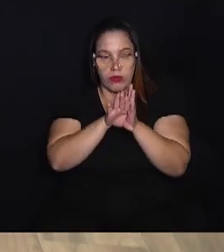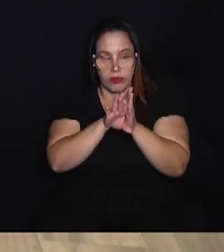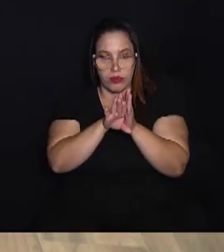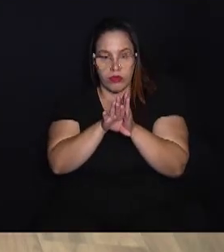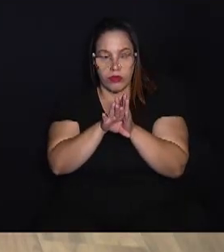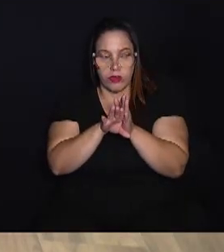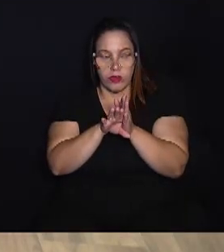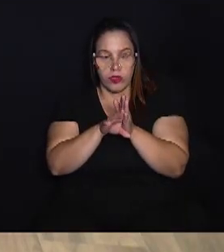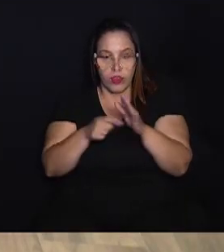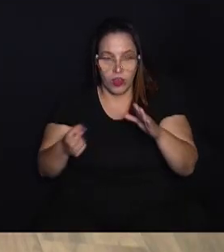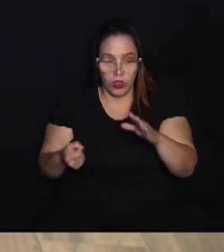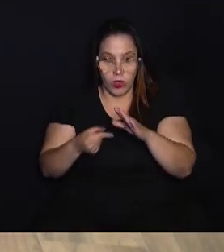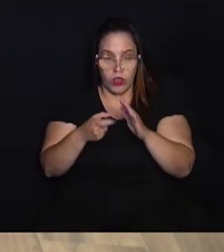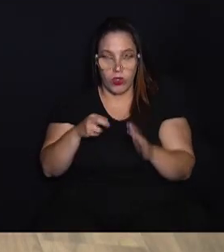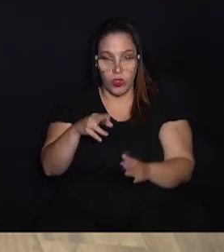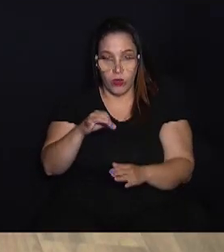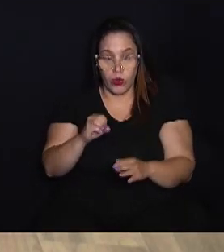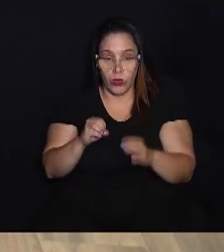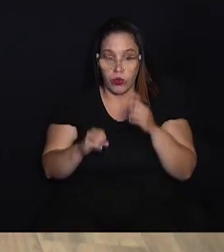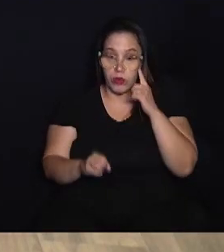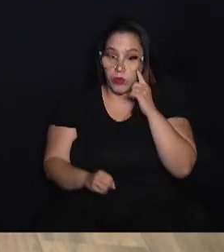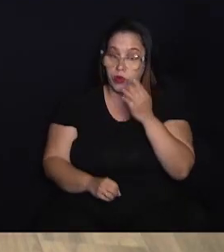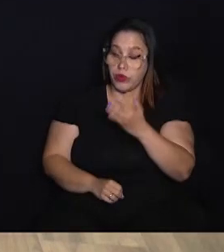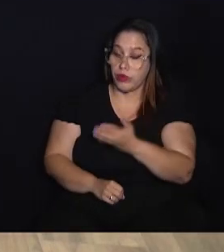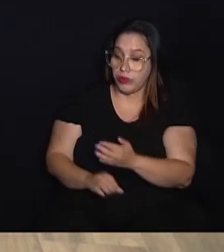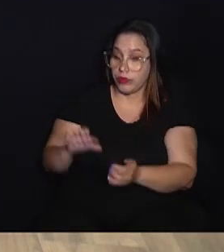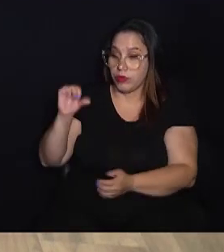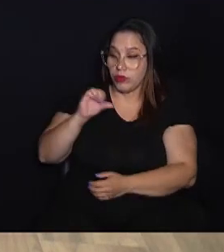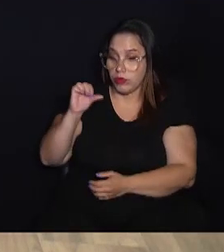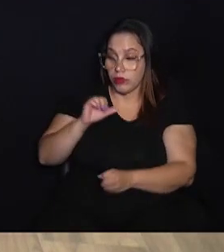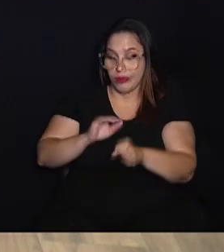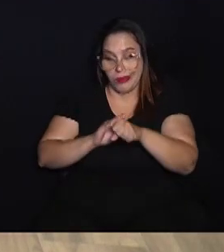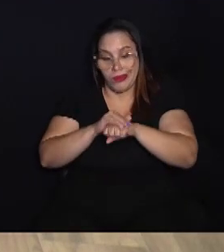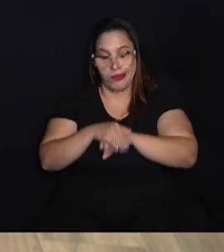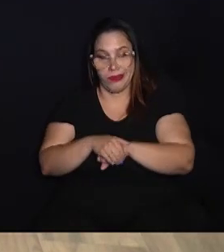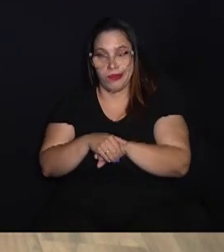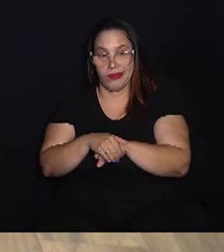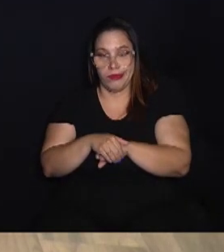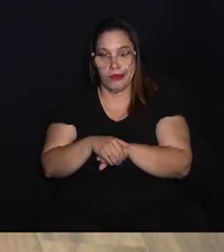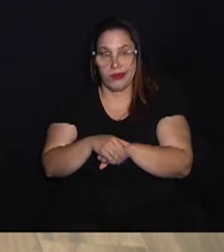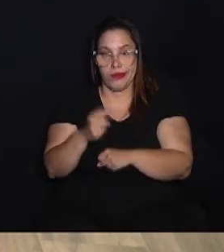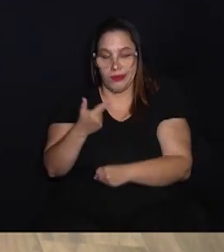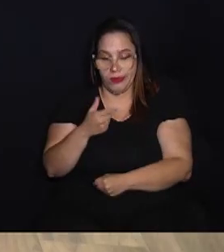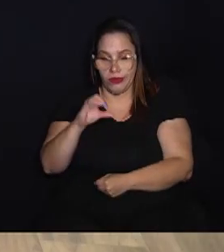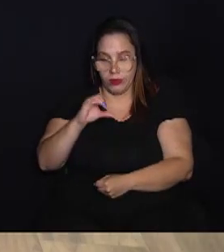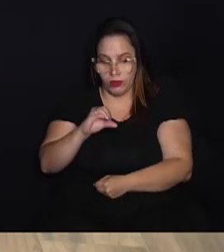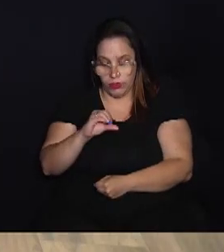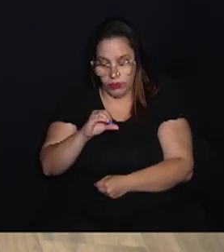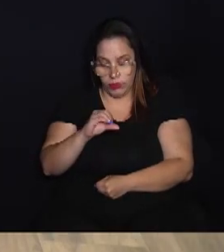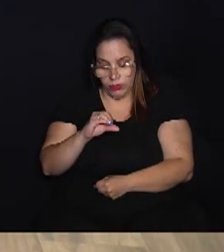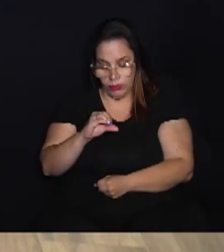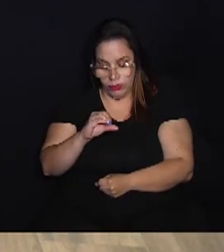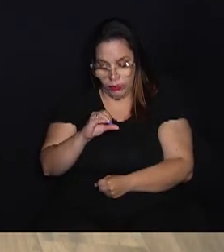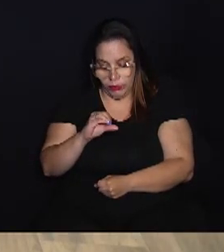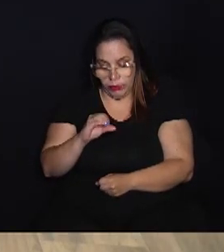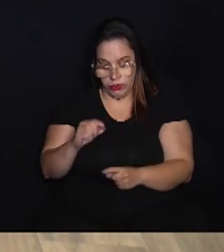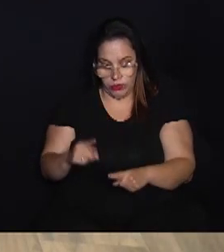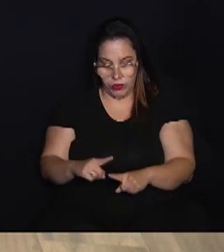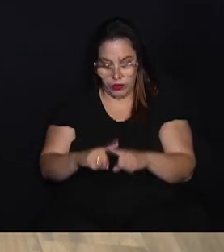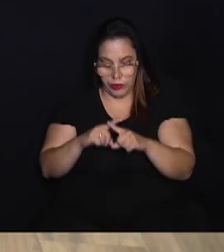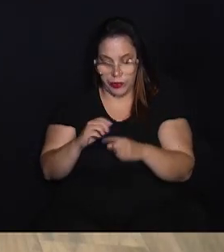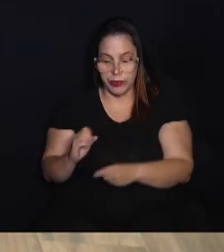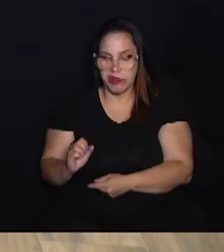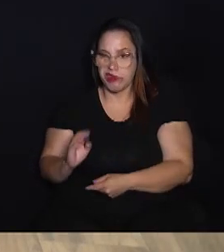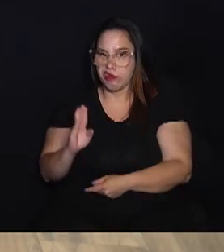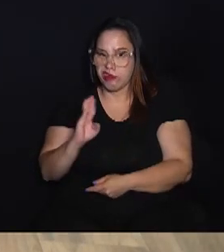e enfrenta o Novo Horizontino às 9 horas da noite pela 29ª rodada do Campeonato Brasileiro da